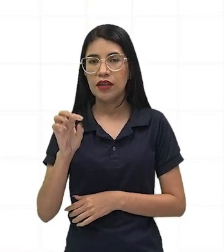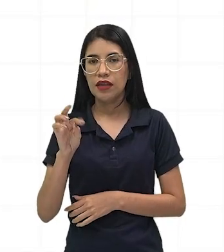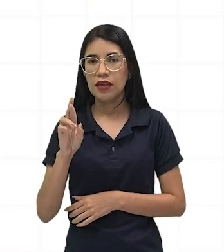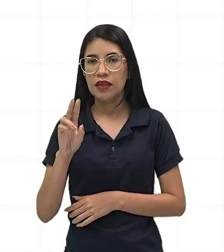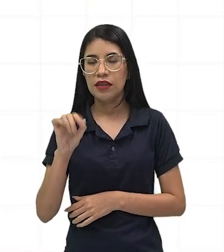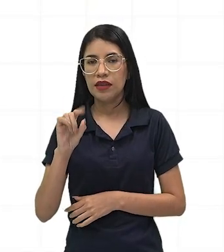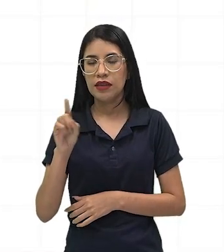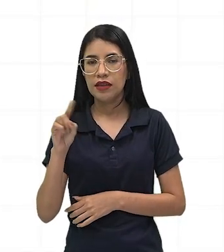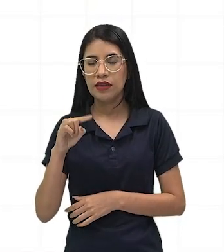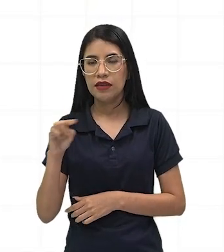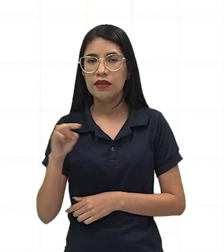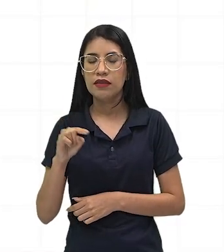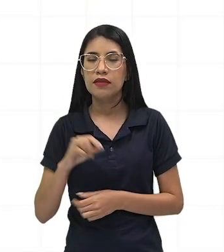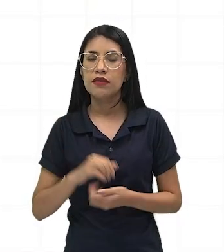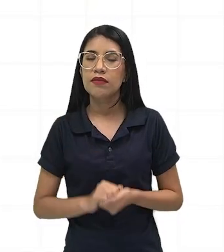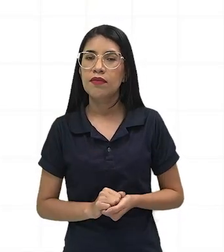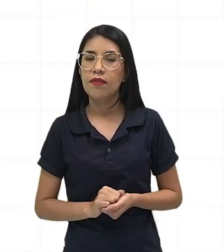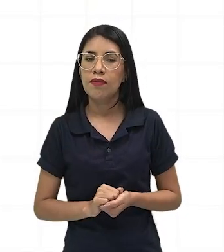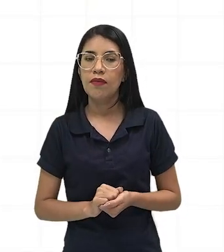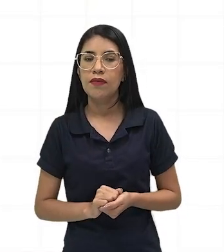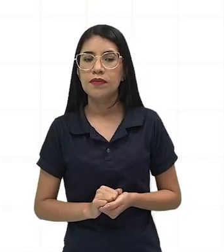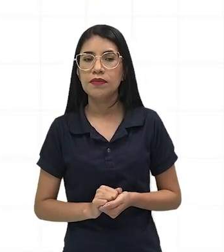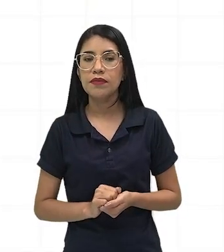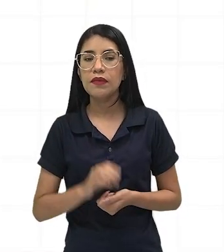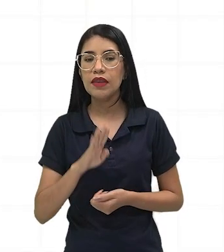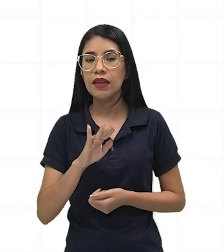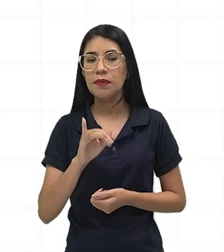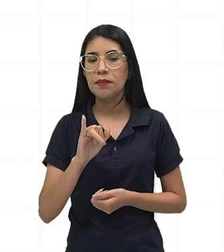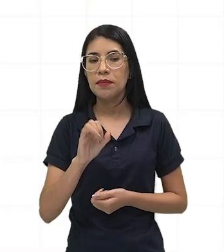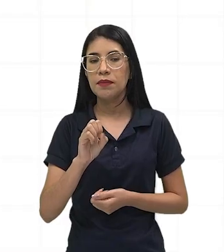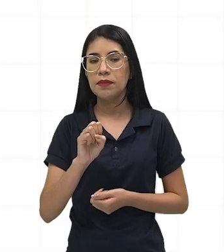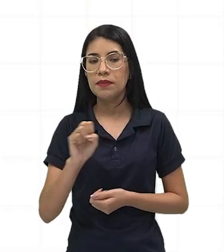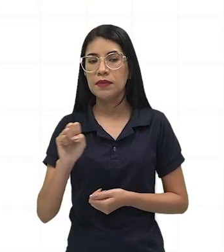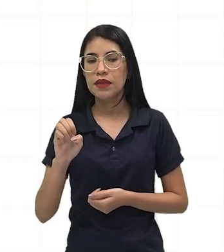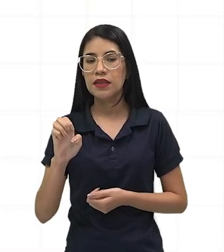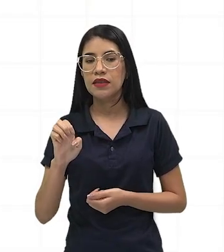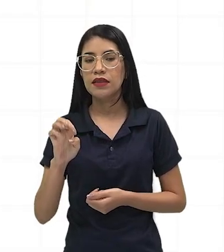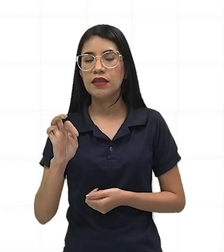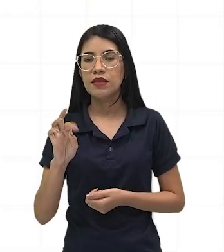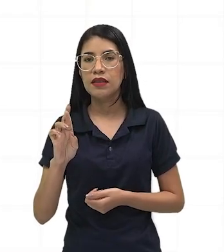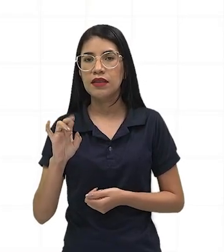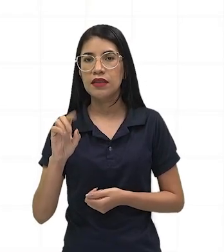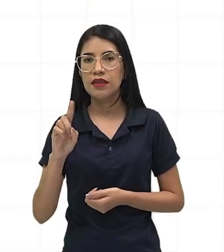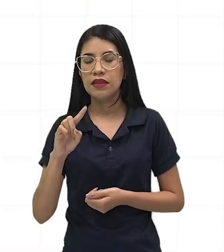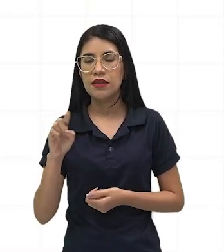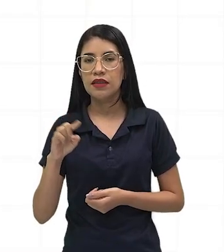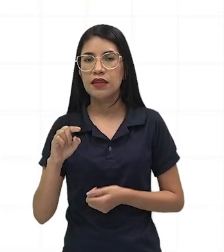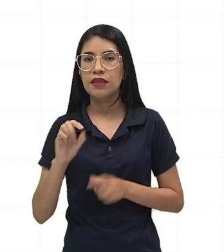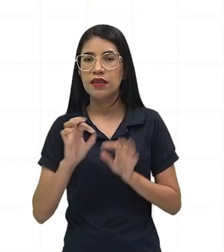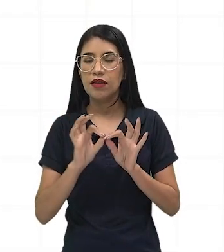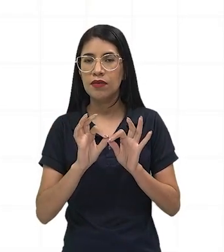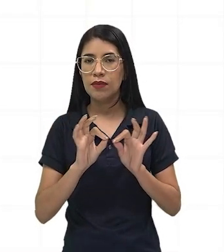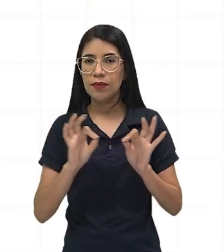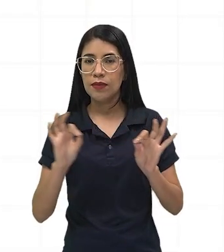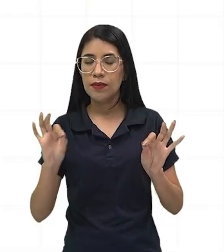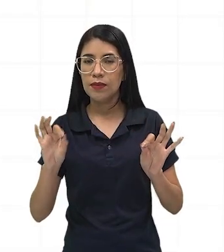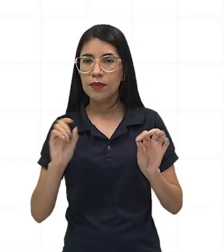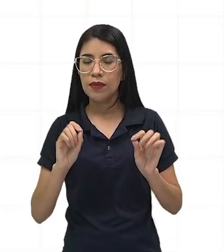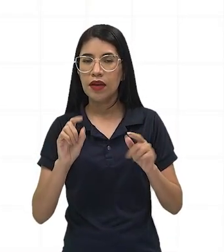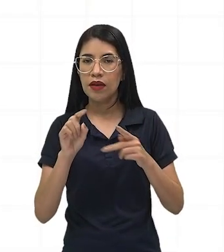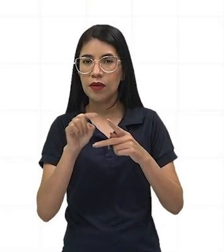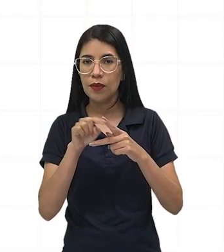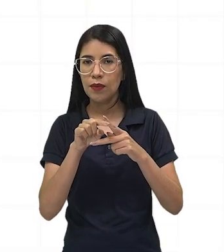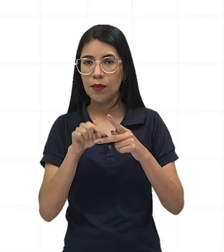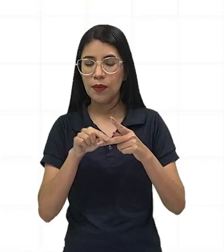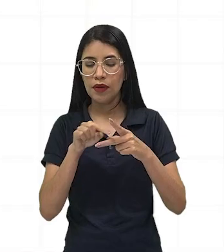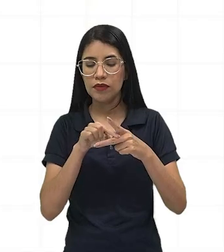mediatriz, ok? E a bissetriz de um ângulo é a reta que divide o